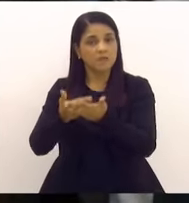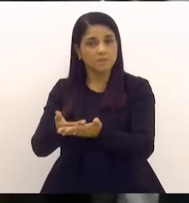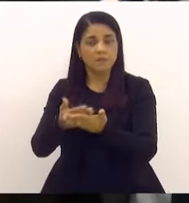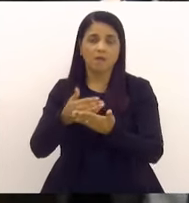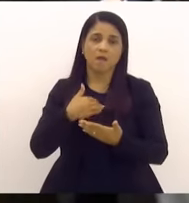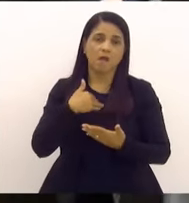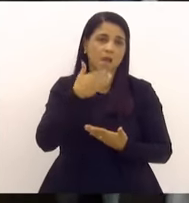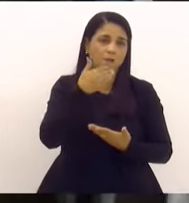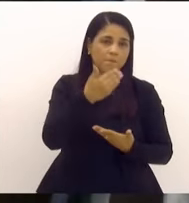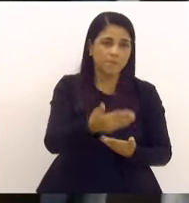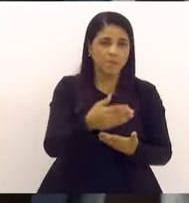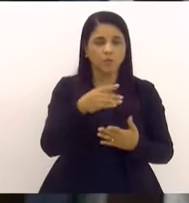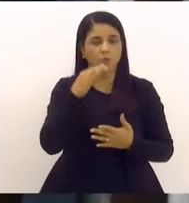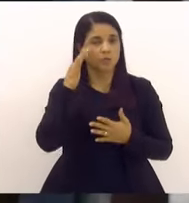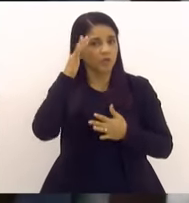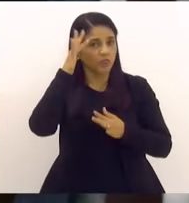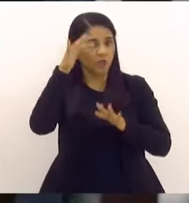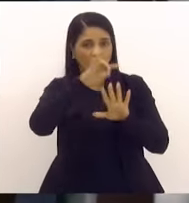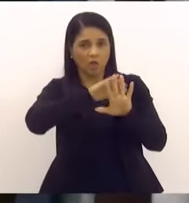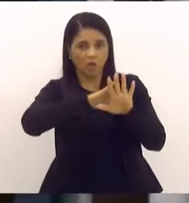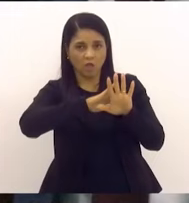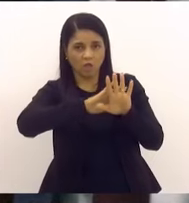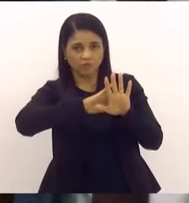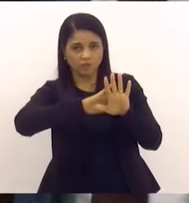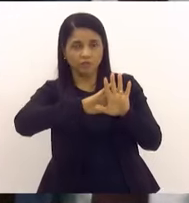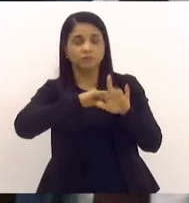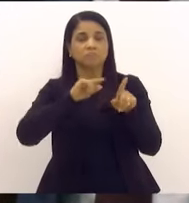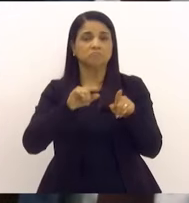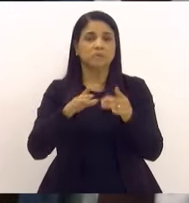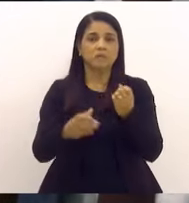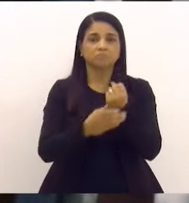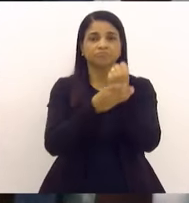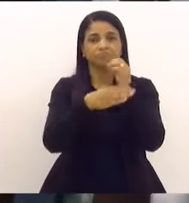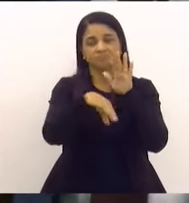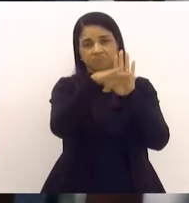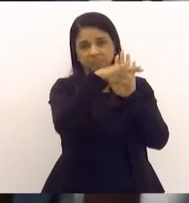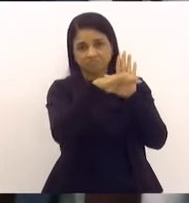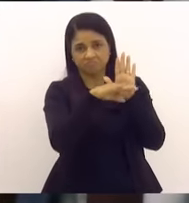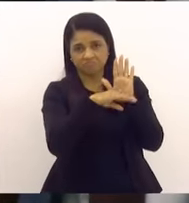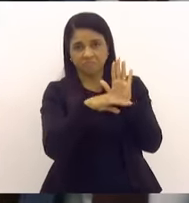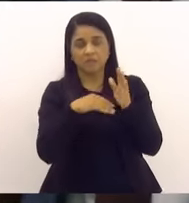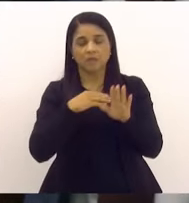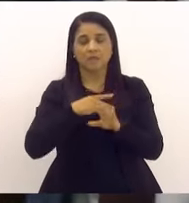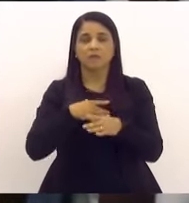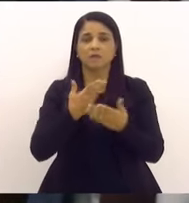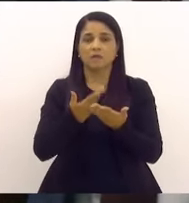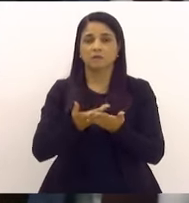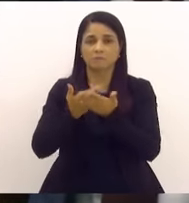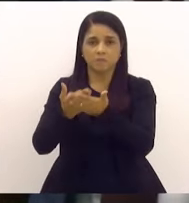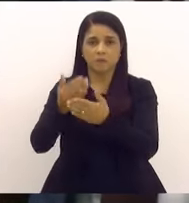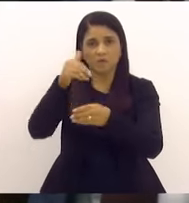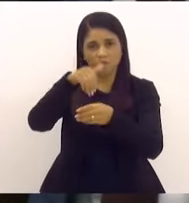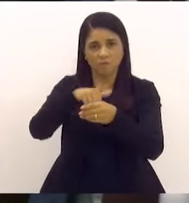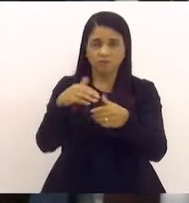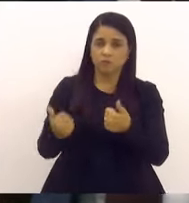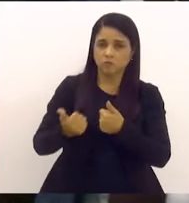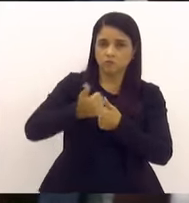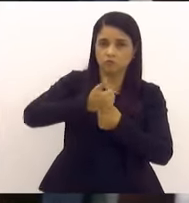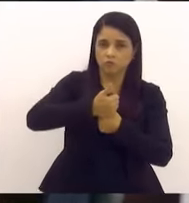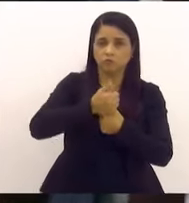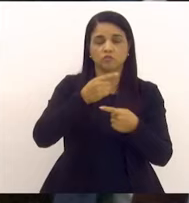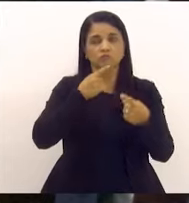apelos ideológicos ou da defesa incondicional da pauta da segurança, encaminhar um voto favorável ao substitutivo, que